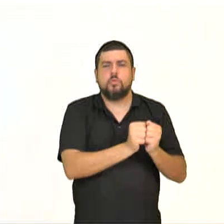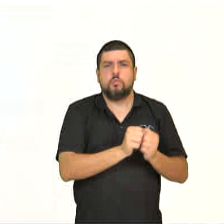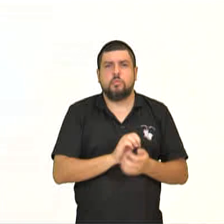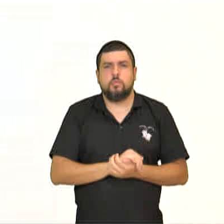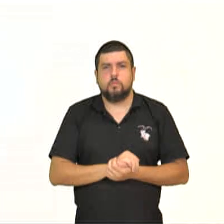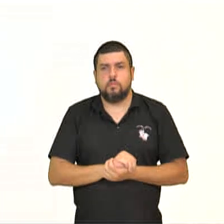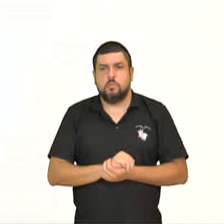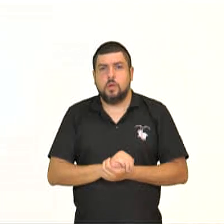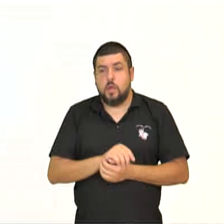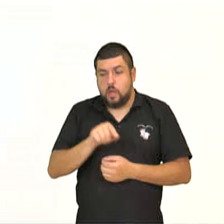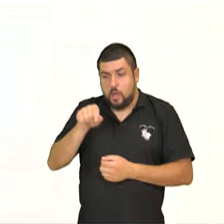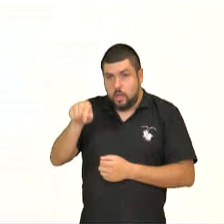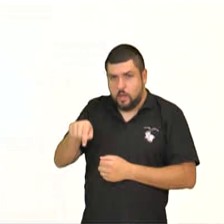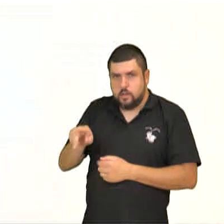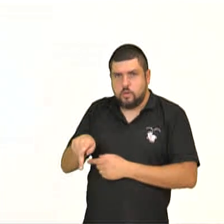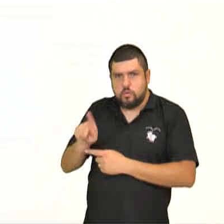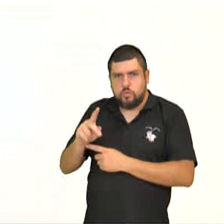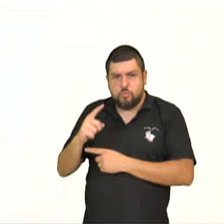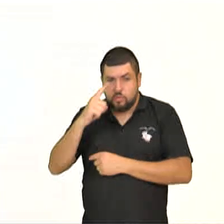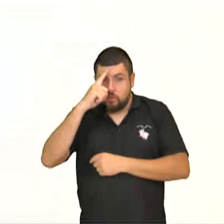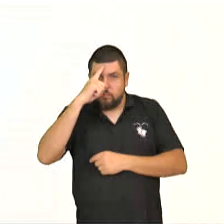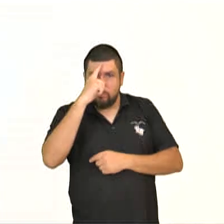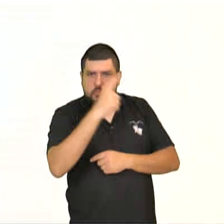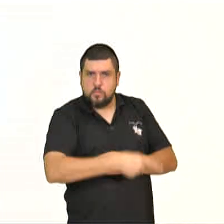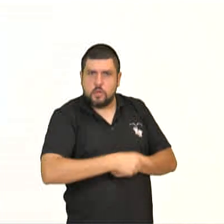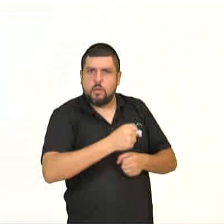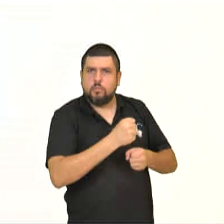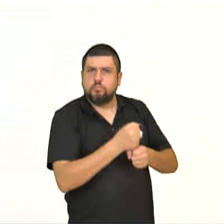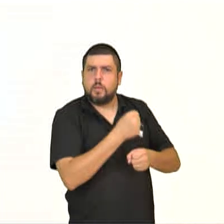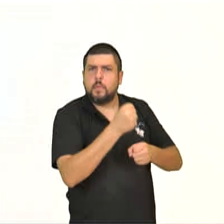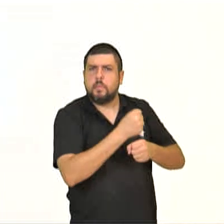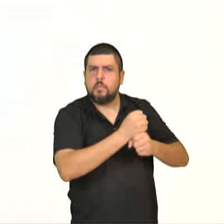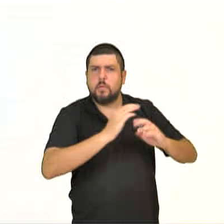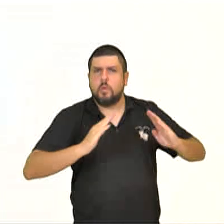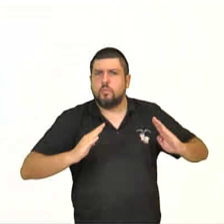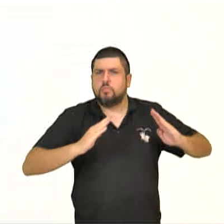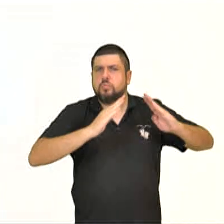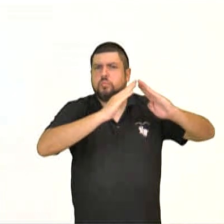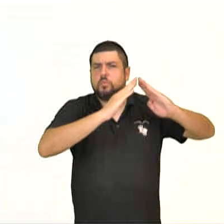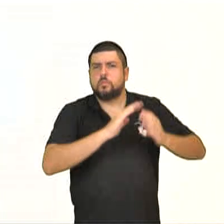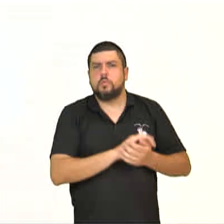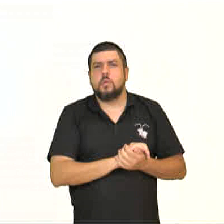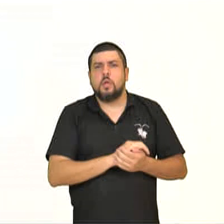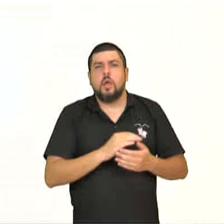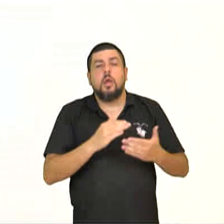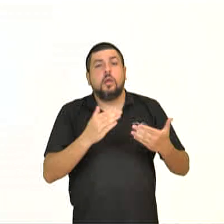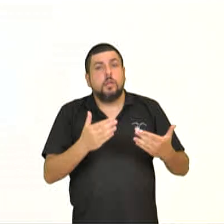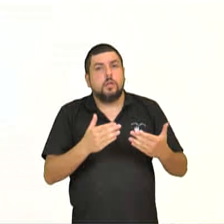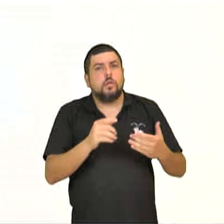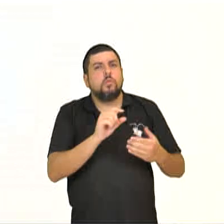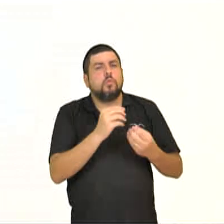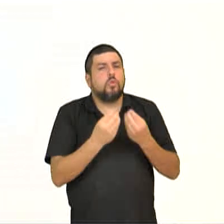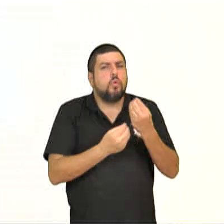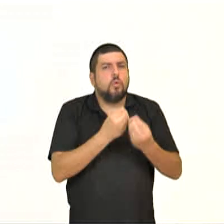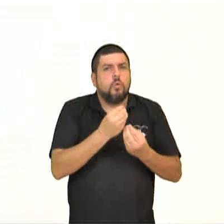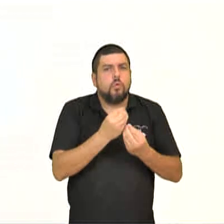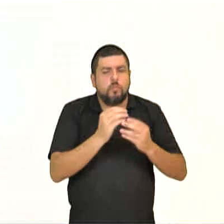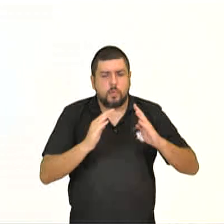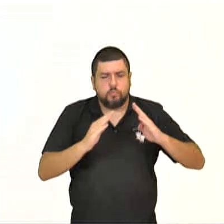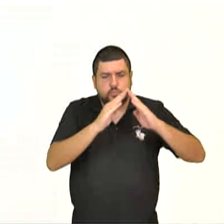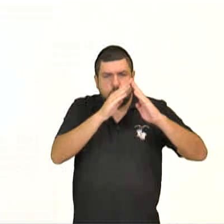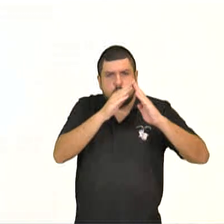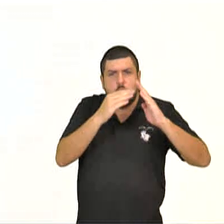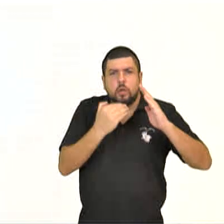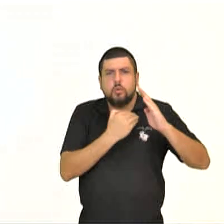pirâmides, lembrando que pirâmides é do Egito, então também estão se apropriando da ideia dos túmulos, da